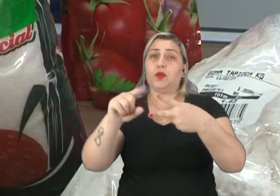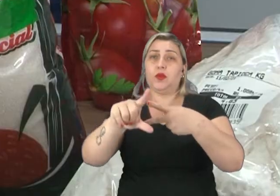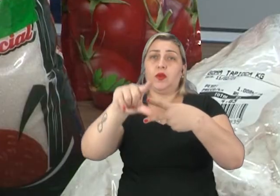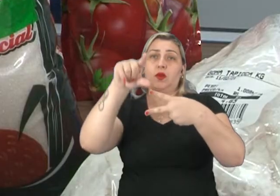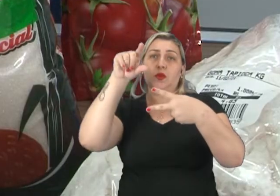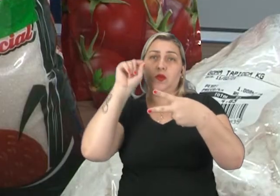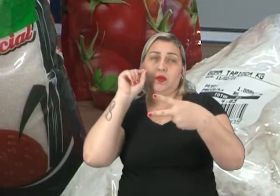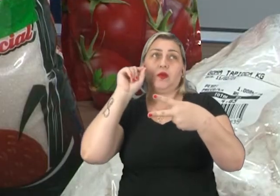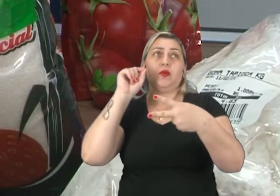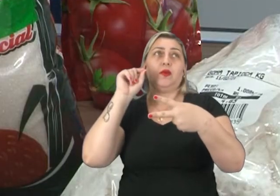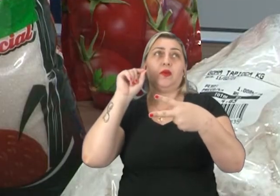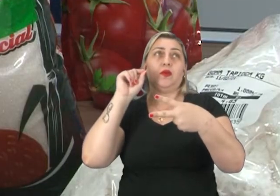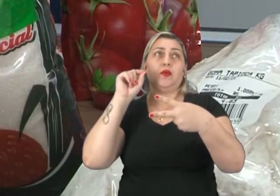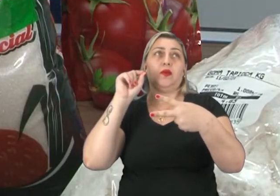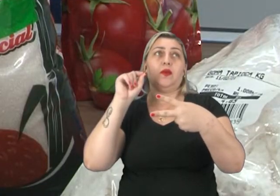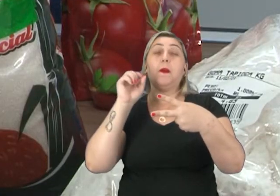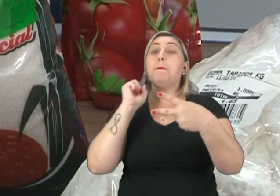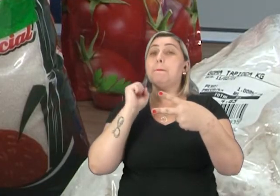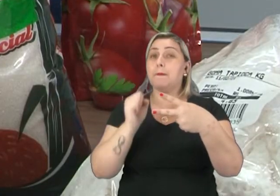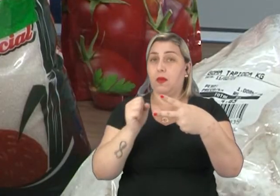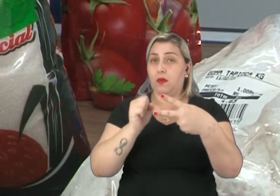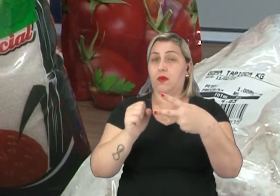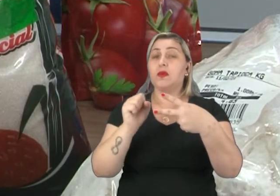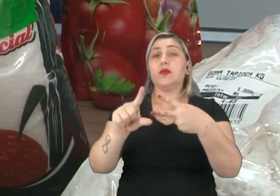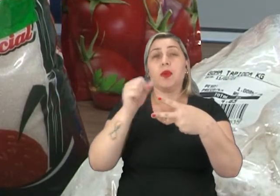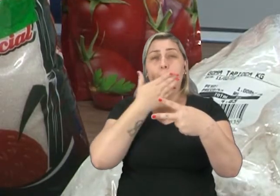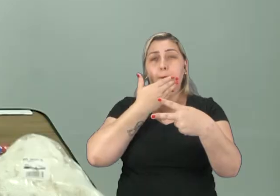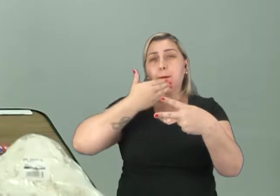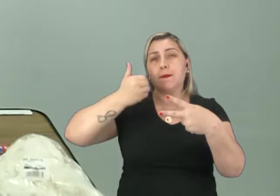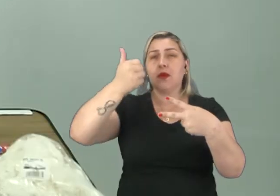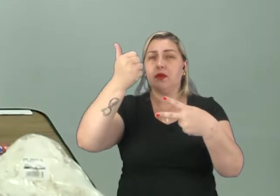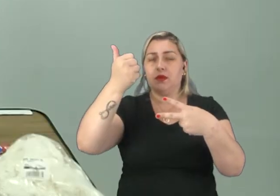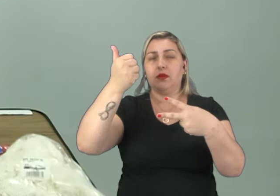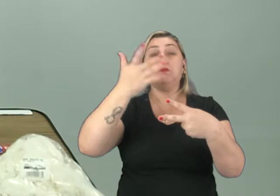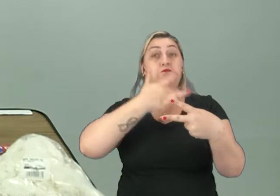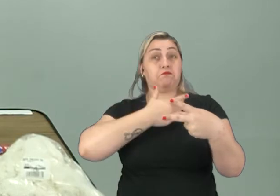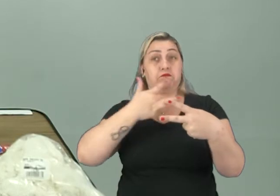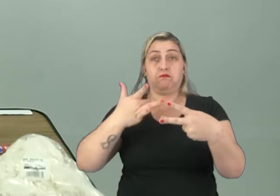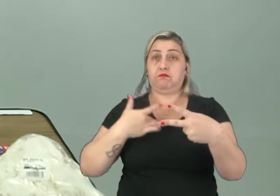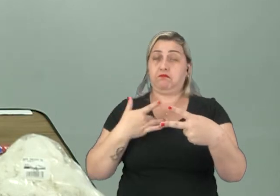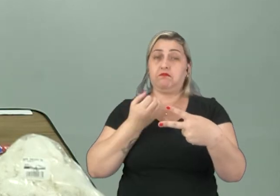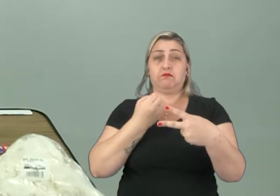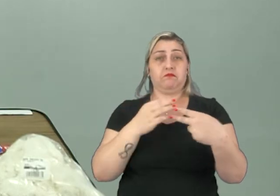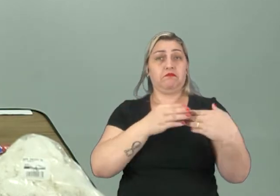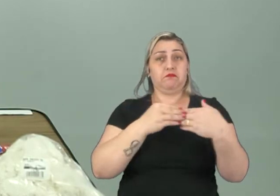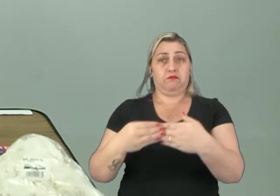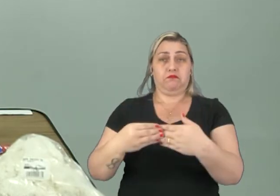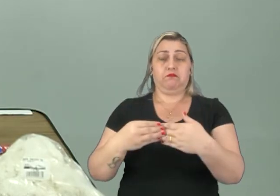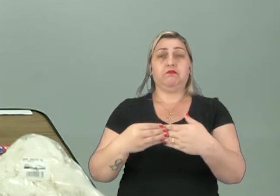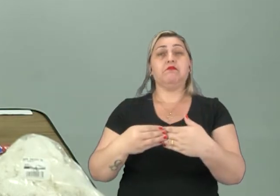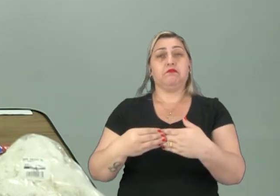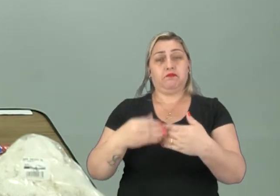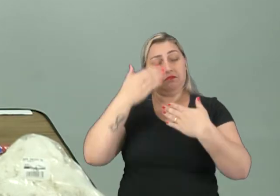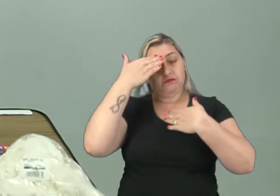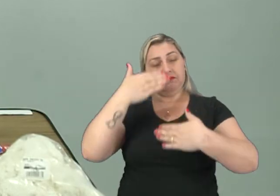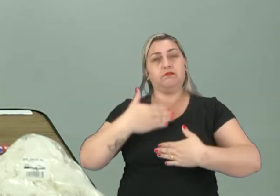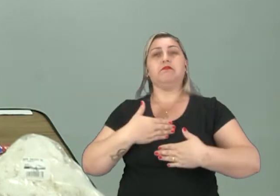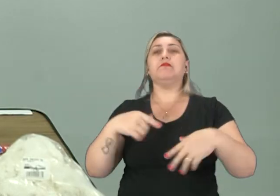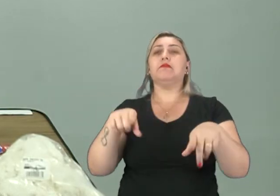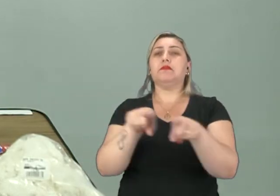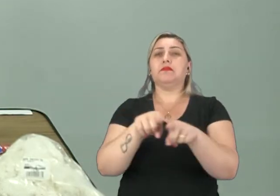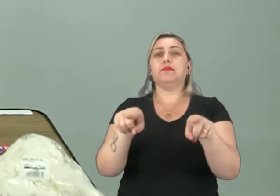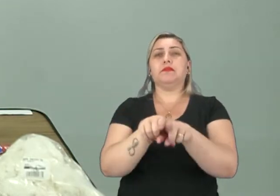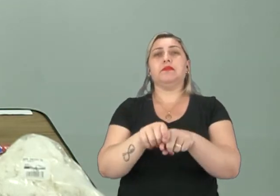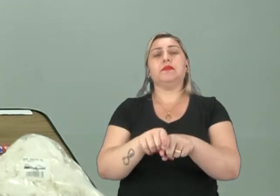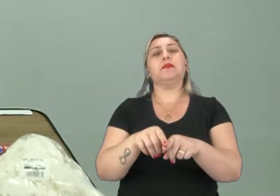acaba escolhendo, quando a gente pode, escolher o melhor, né? Um melhor que traga mais benefícios e